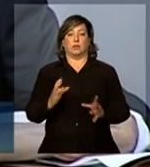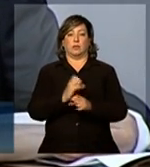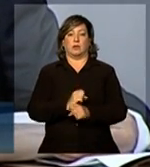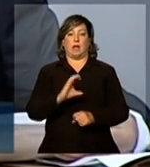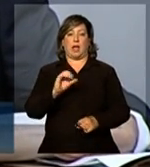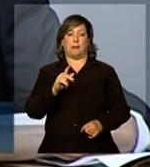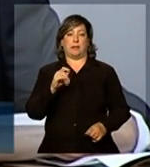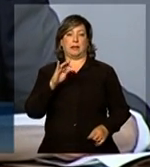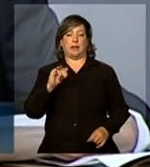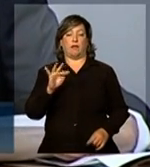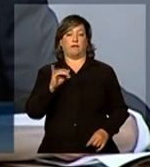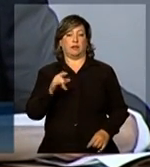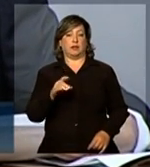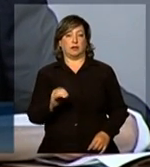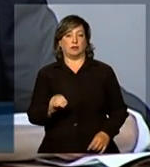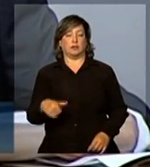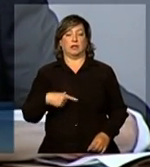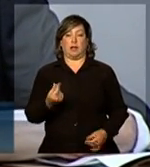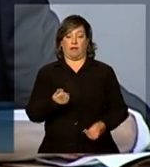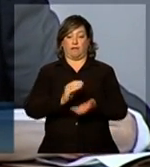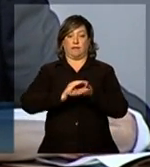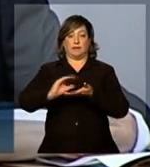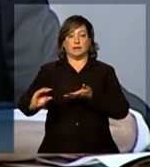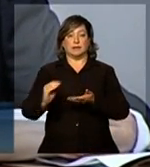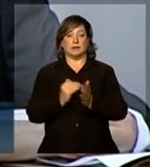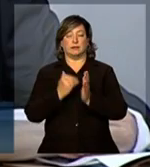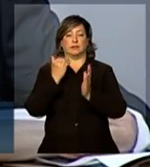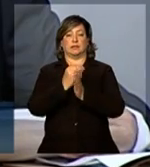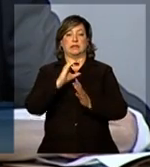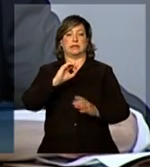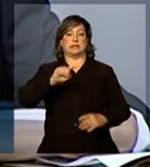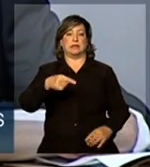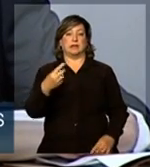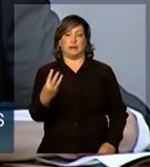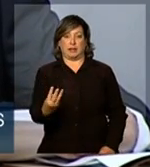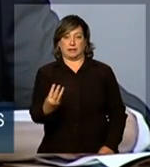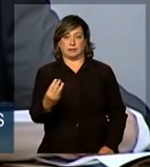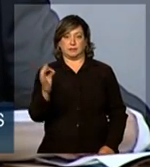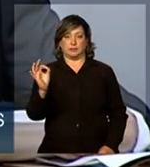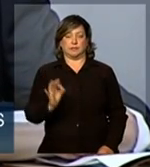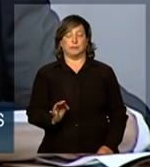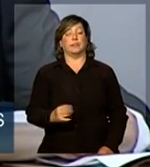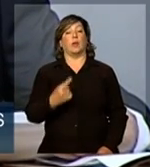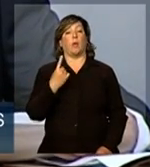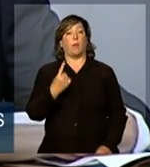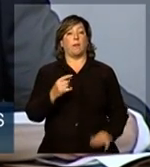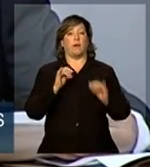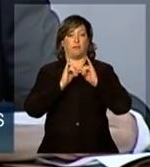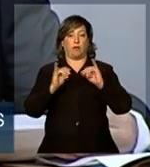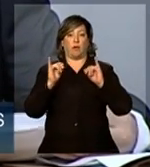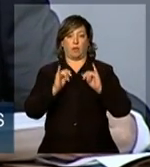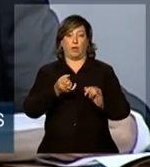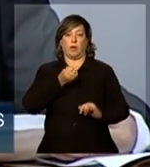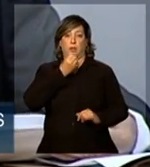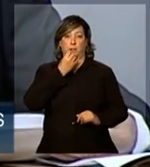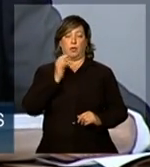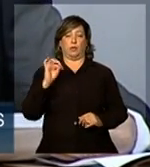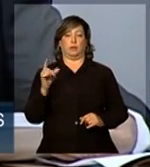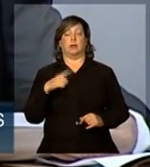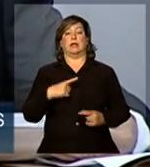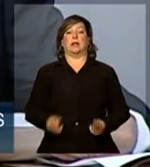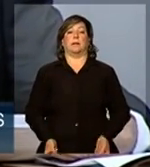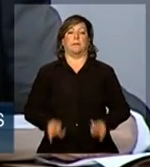ou seja, o investimento, cresceu 0,3%. Um dado positivo foi que as